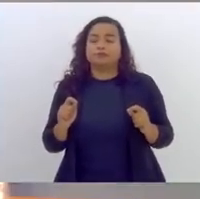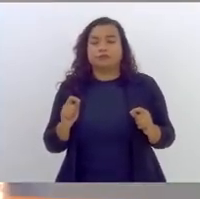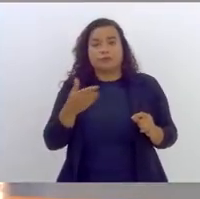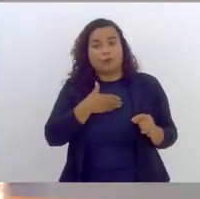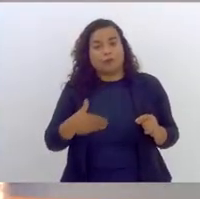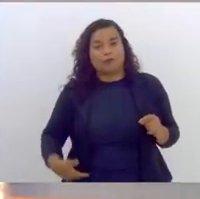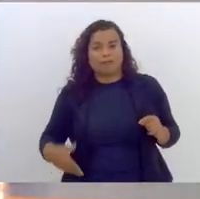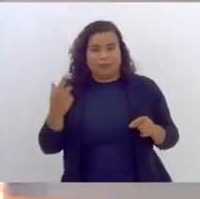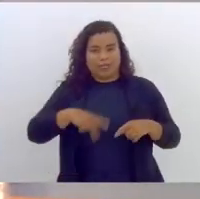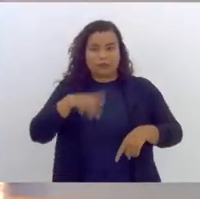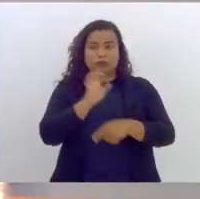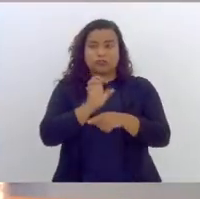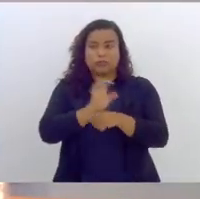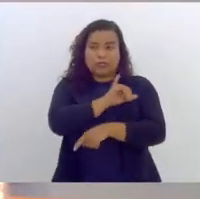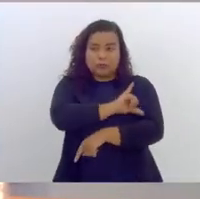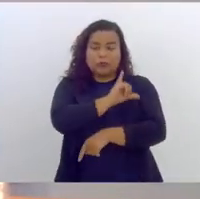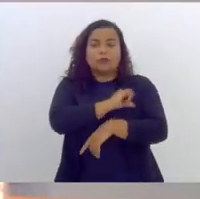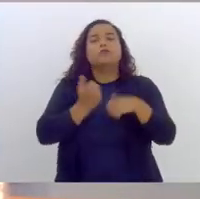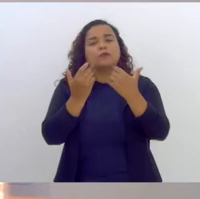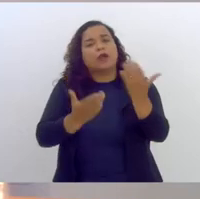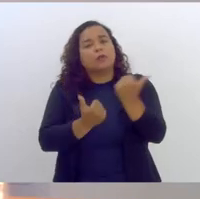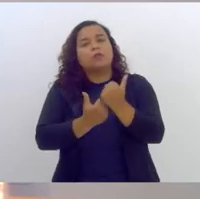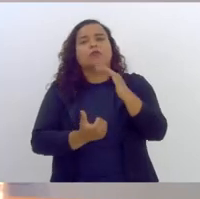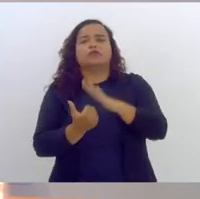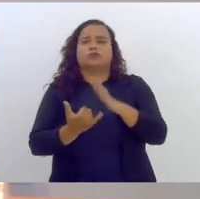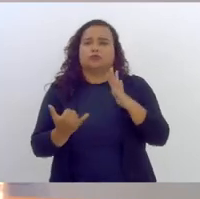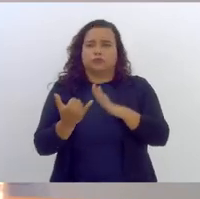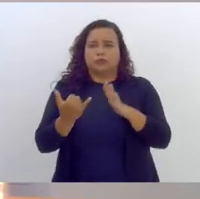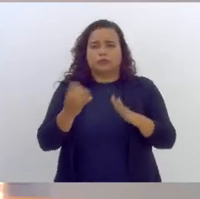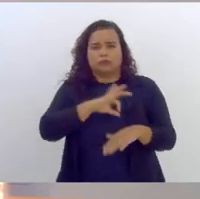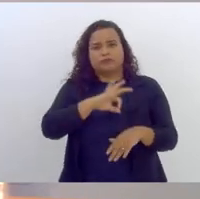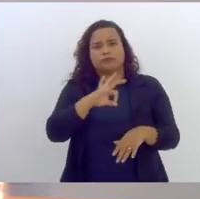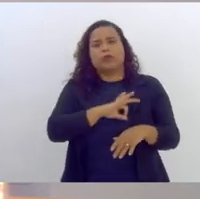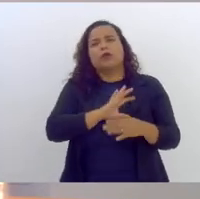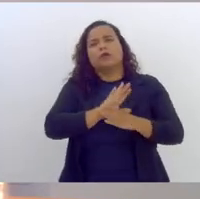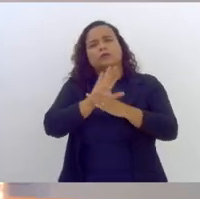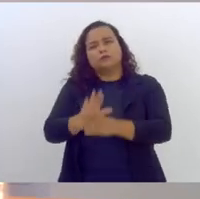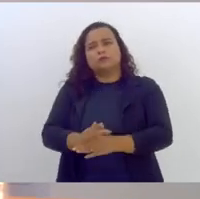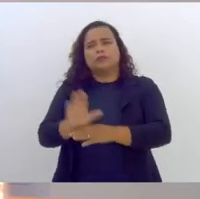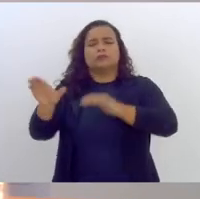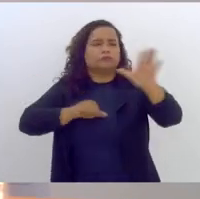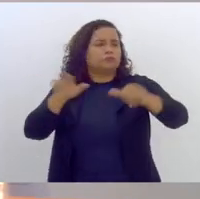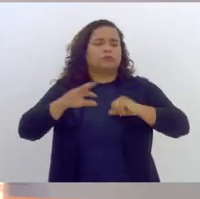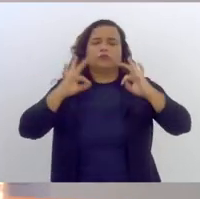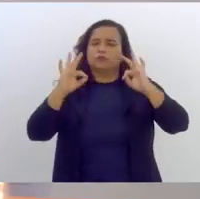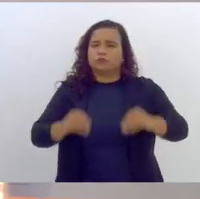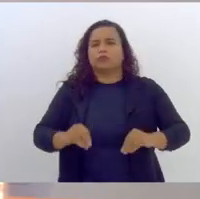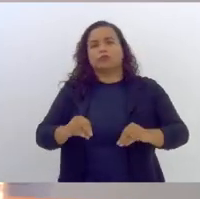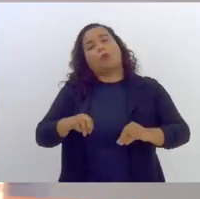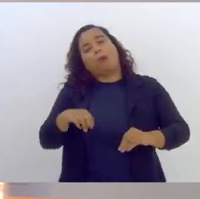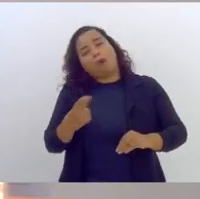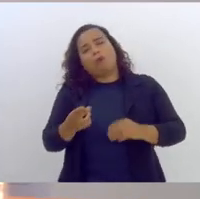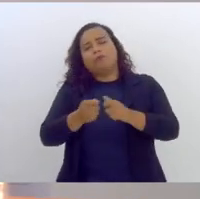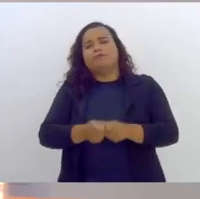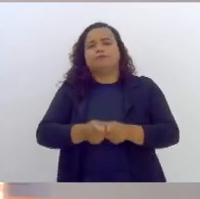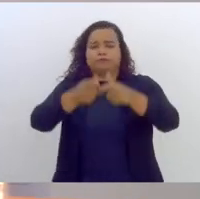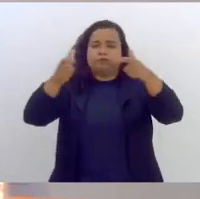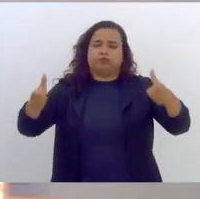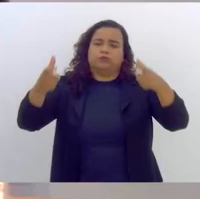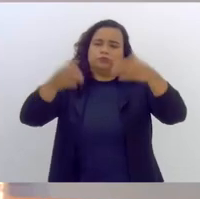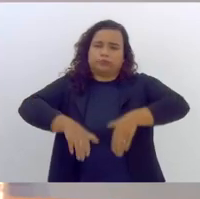o governo do estado com o apoio da instituição possa chamar se não todos o maior número possível de